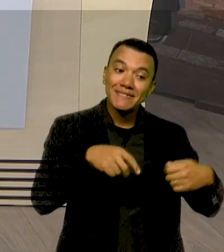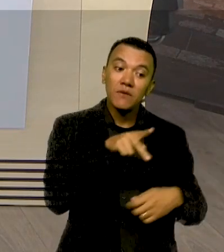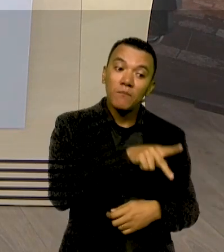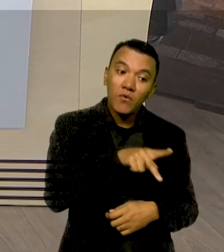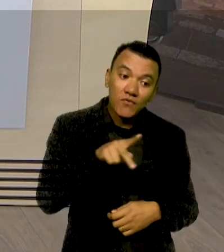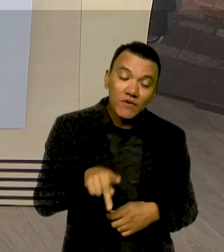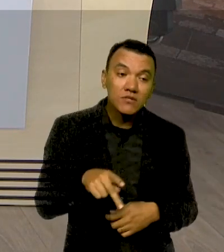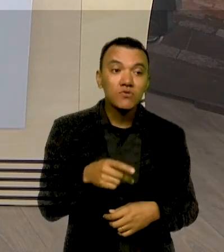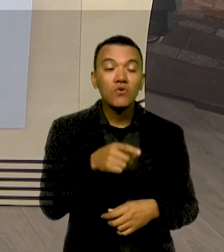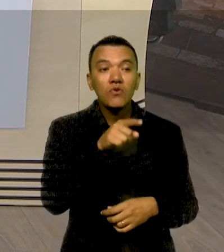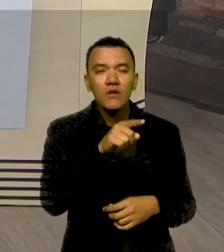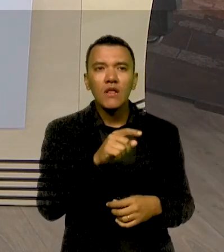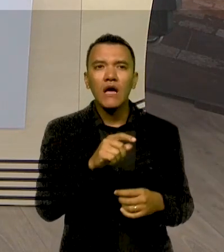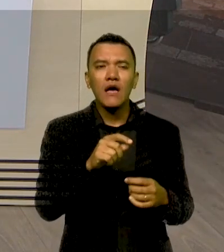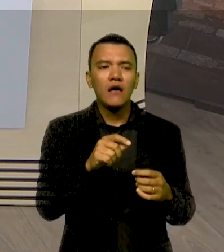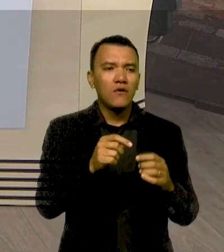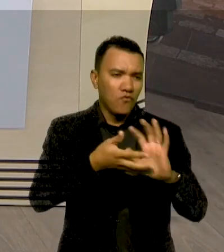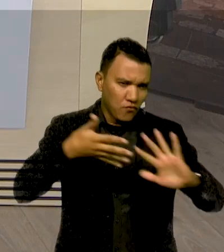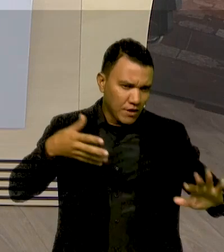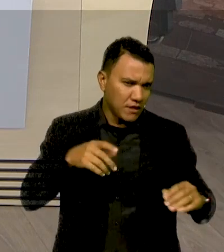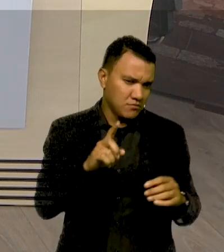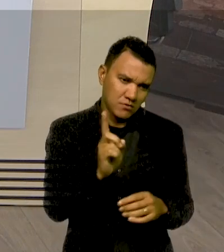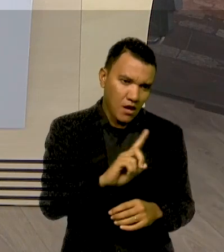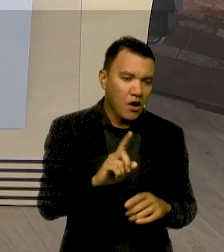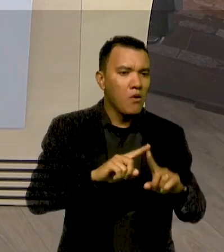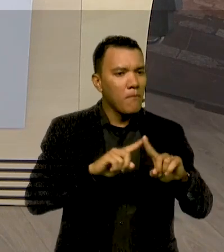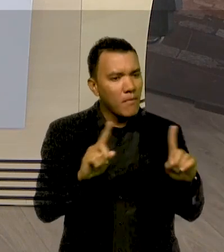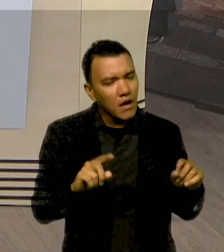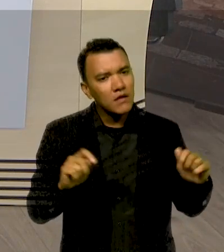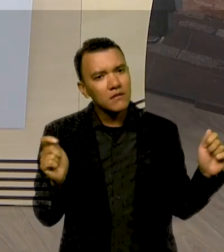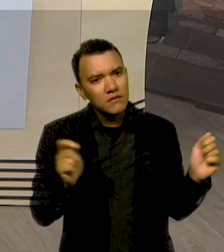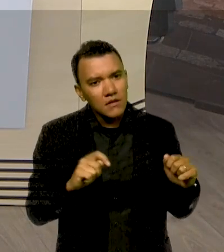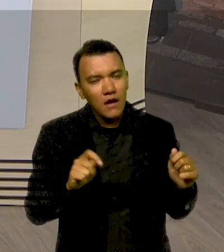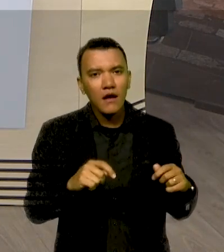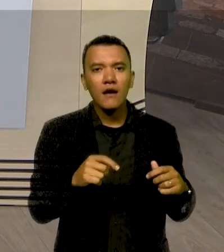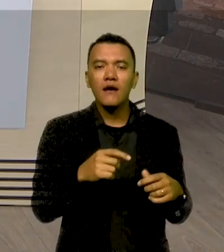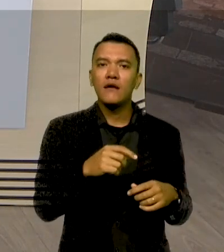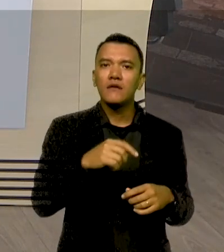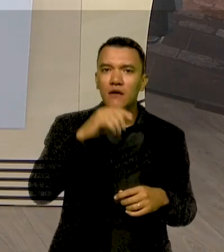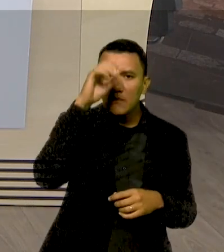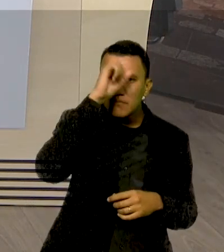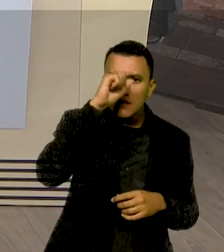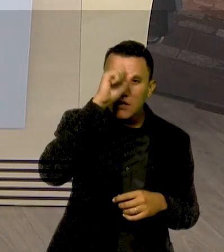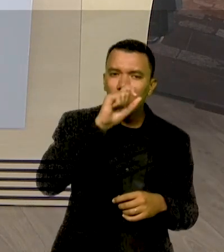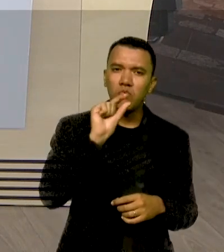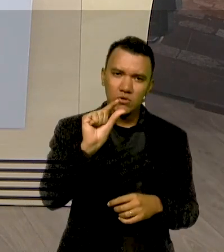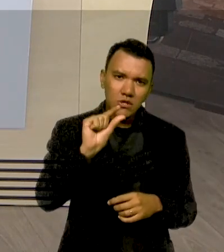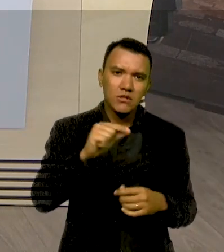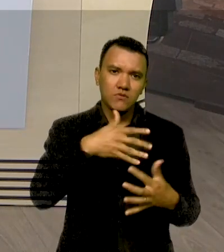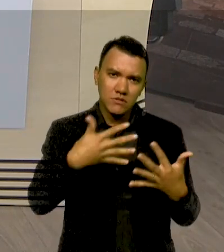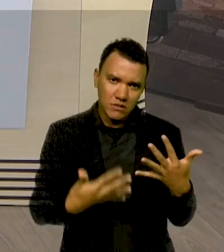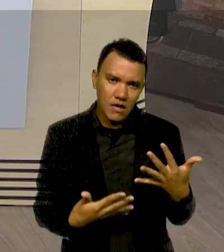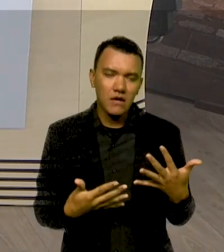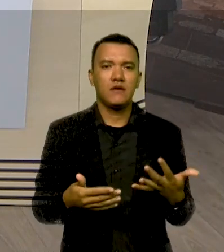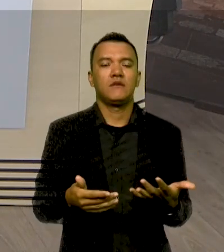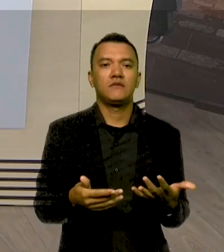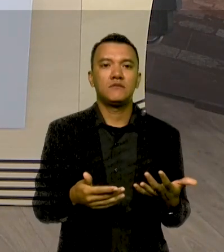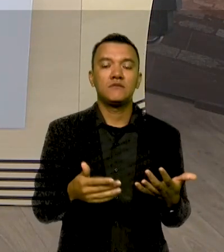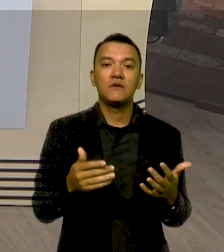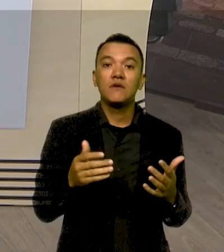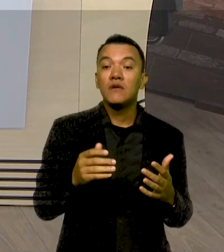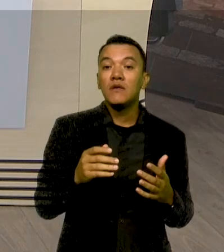ele busque, mesmo através do intérprete ou com seu pouco conhecimento da língua de sinais, se